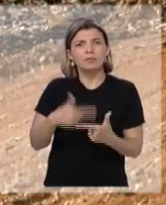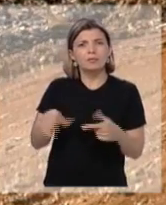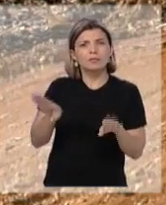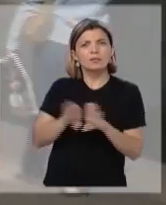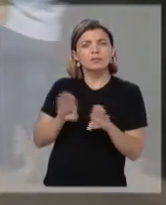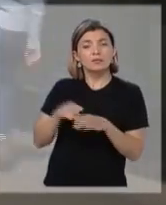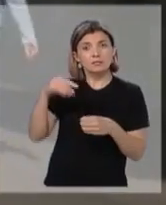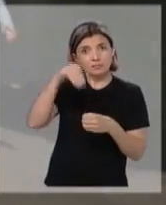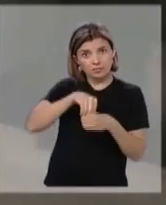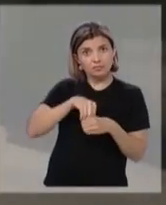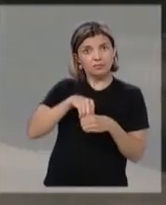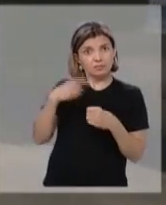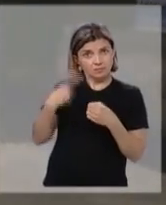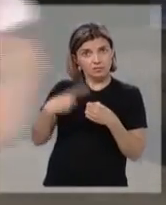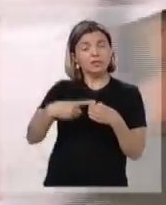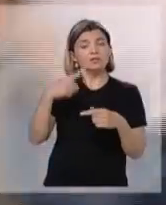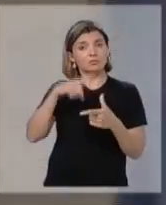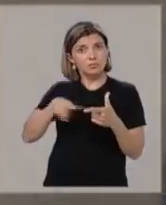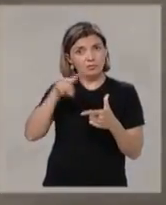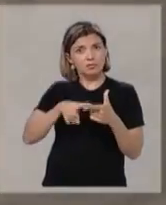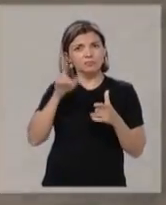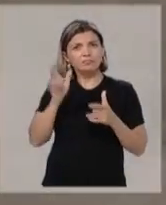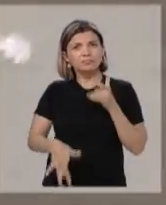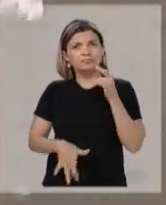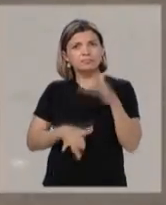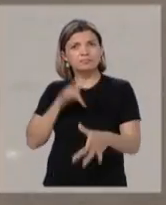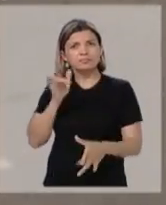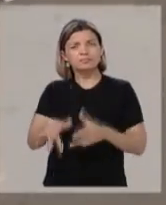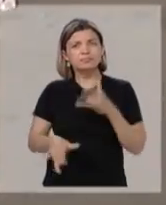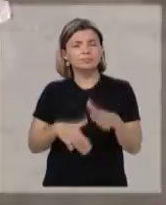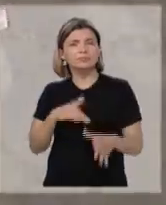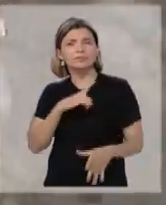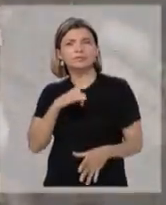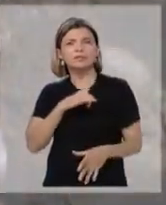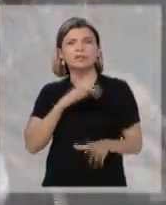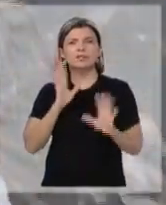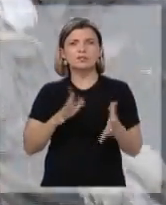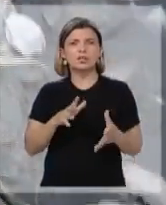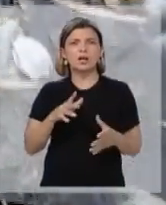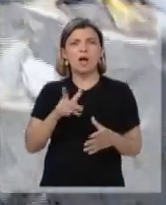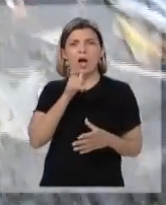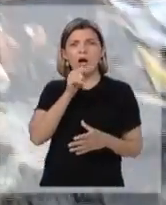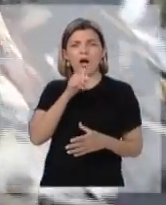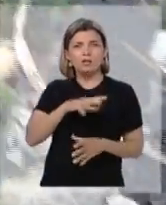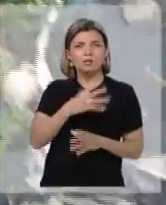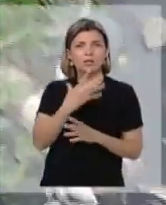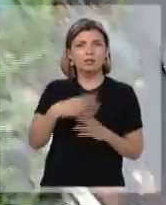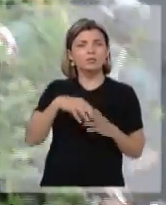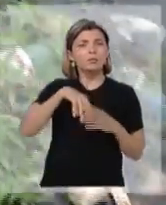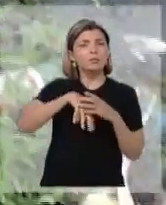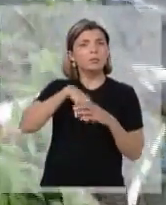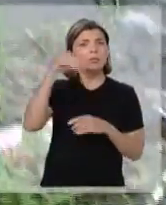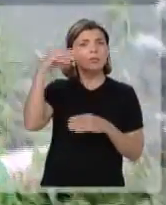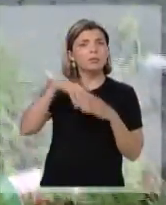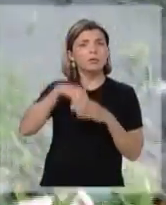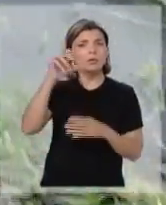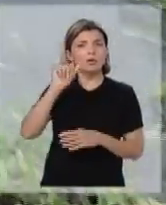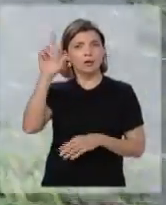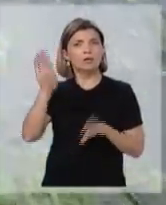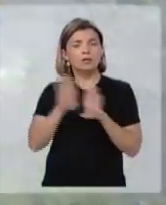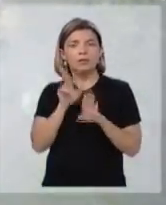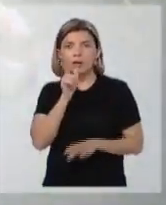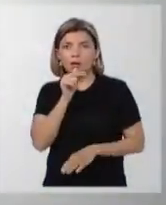como também de ambientes urbanos. Os resíduos sólidos também contribuem para a poluição do ar e da água.